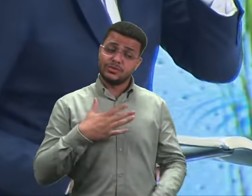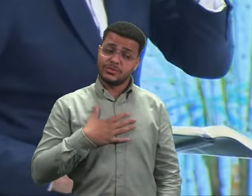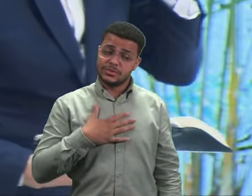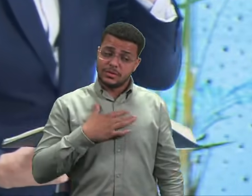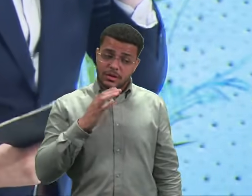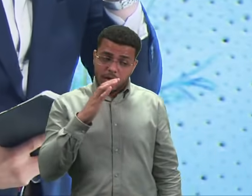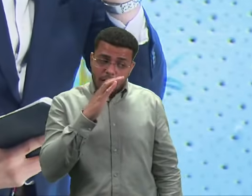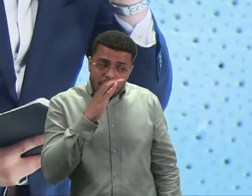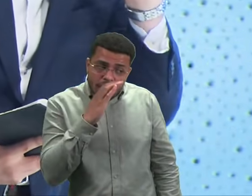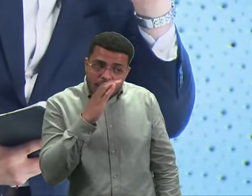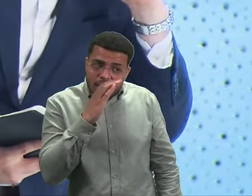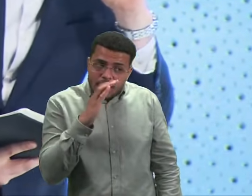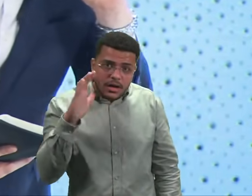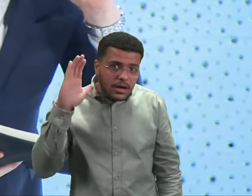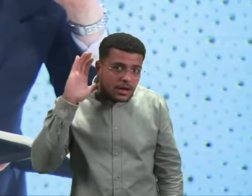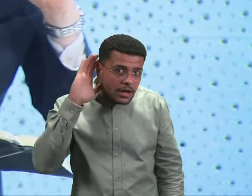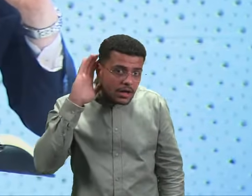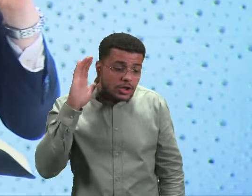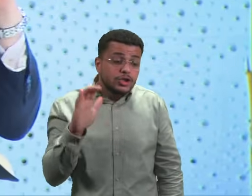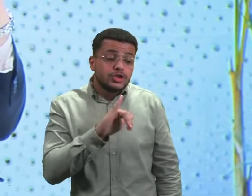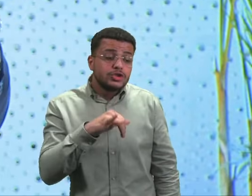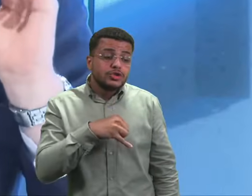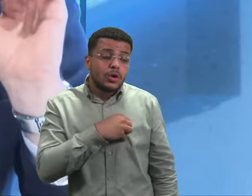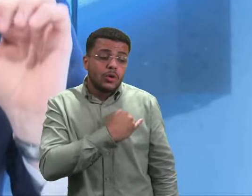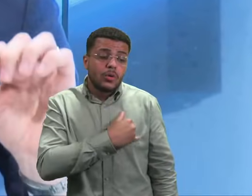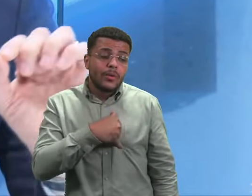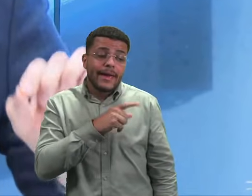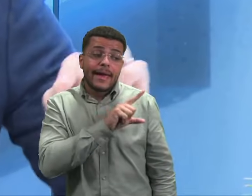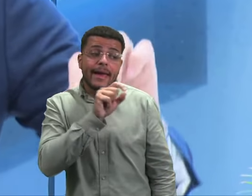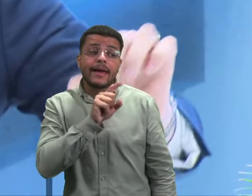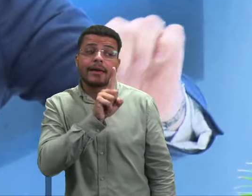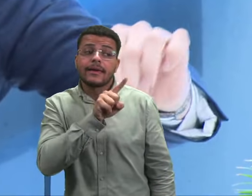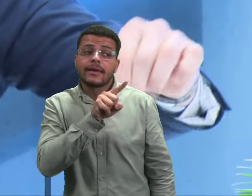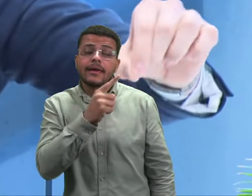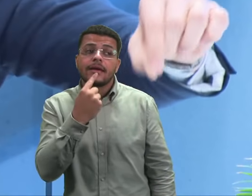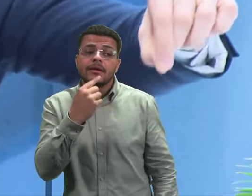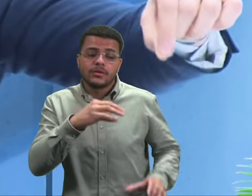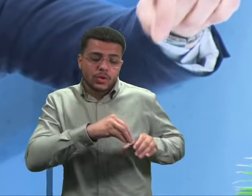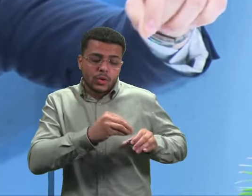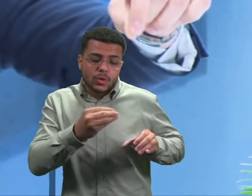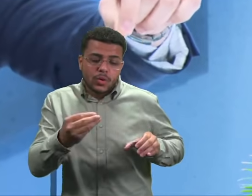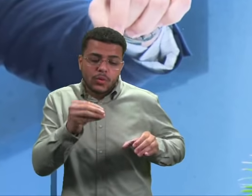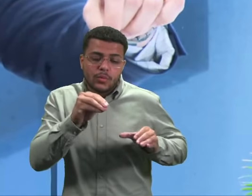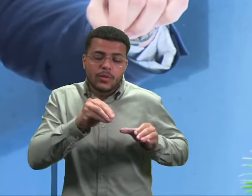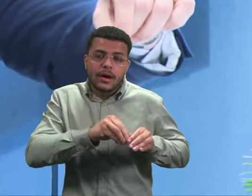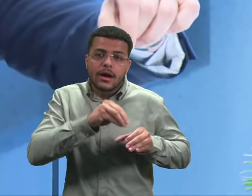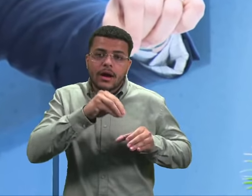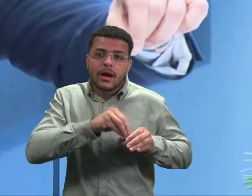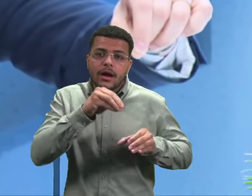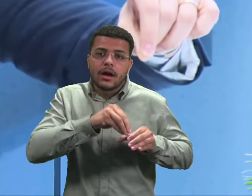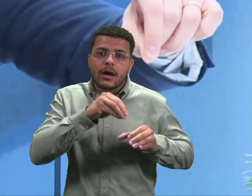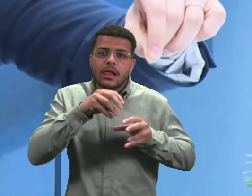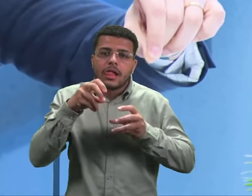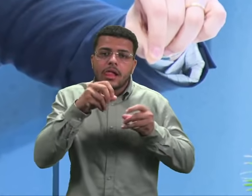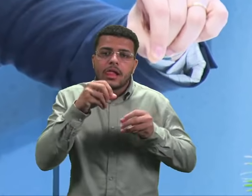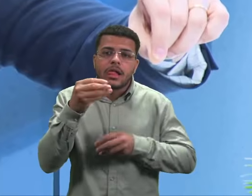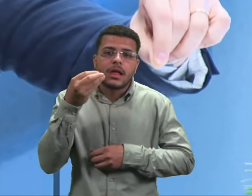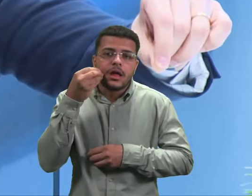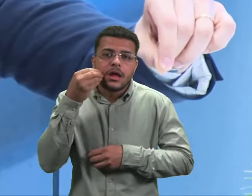no ouvido de João, disse assim, João, é aquele de quem eu der o bocado molhado de pão.